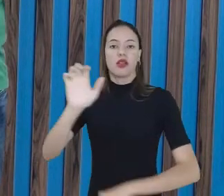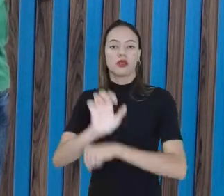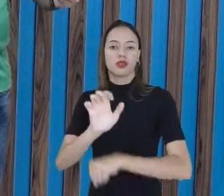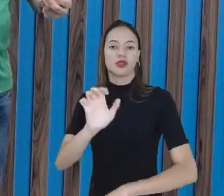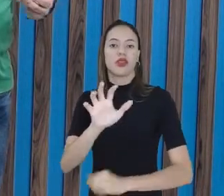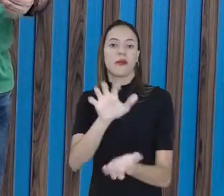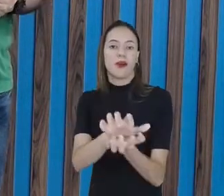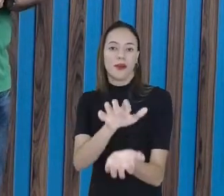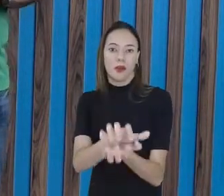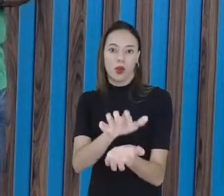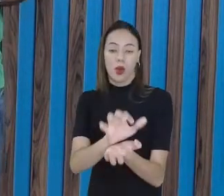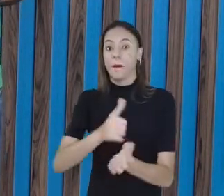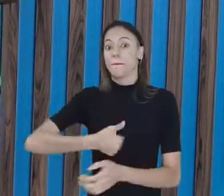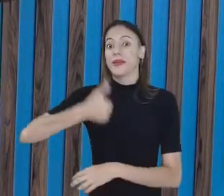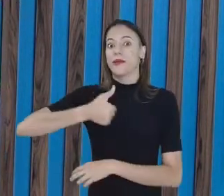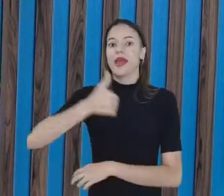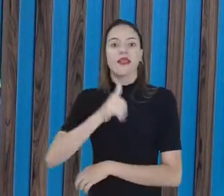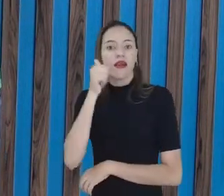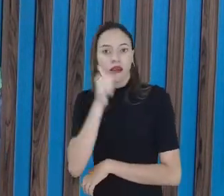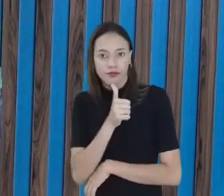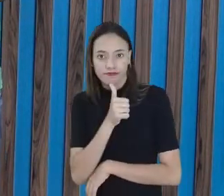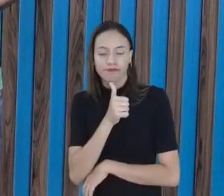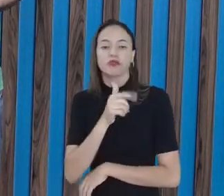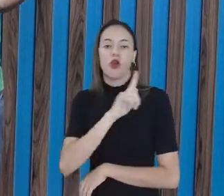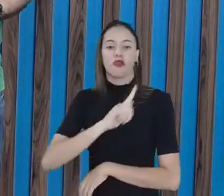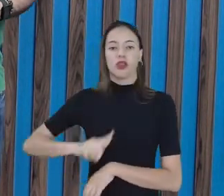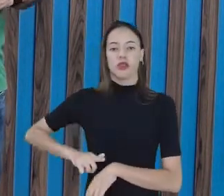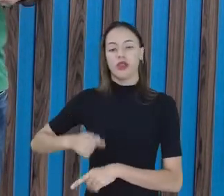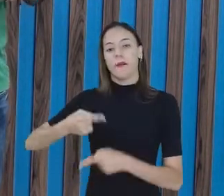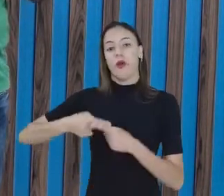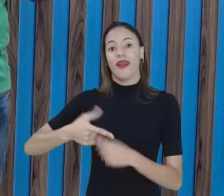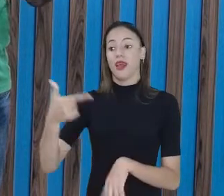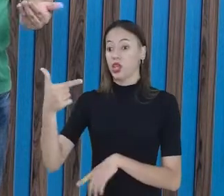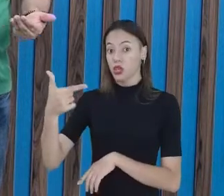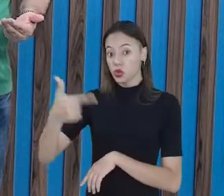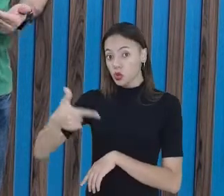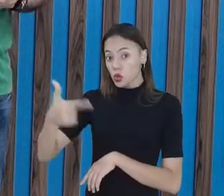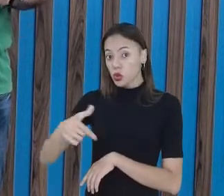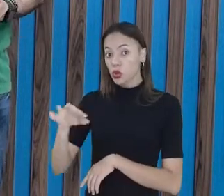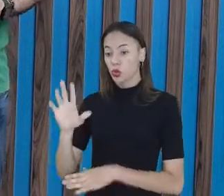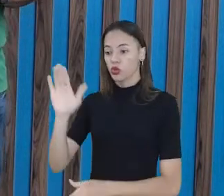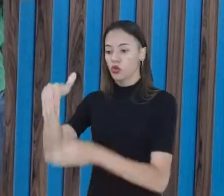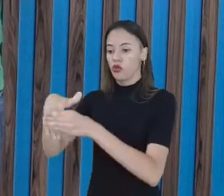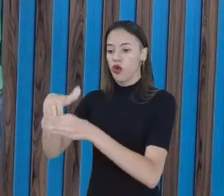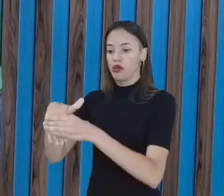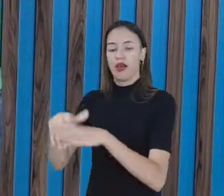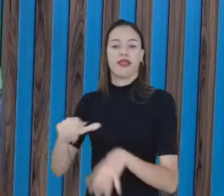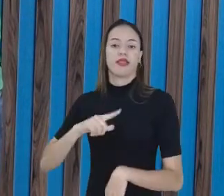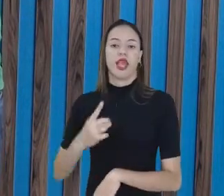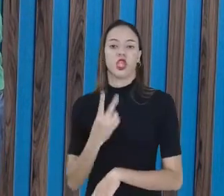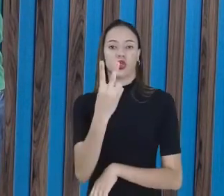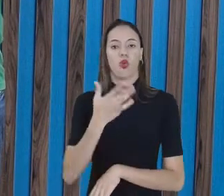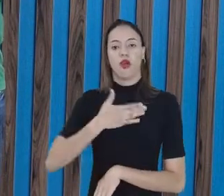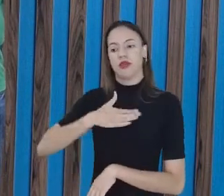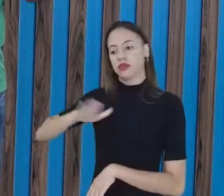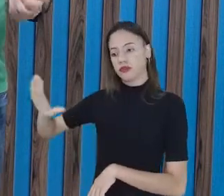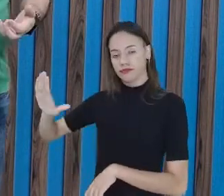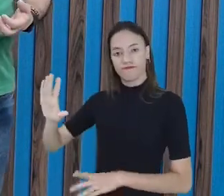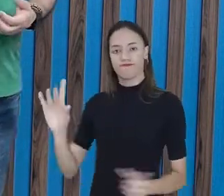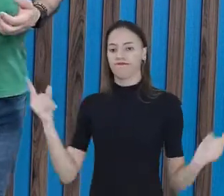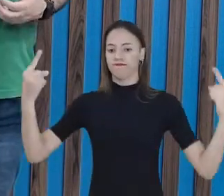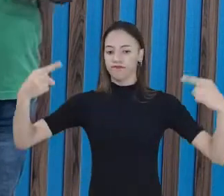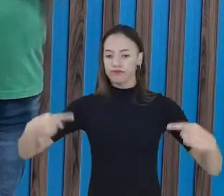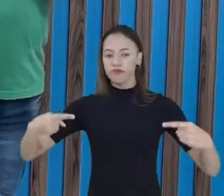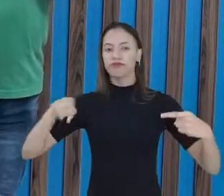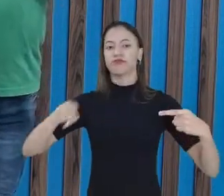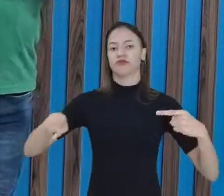porque chegaram, né, no segundo turno 2 candidatas mulheres, né, para a disputa aí da